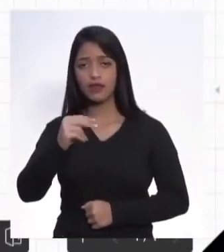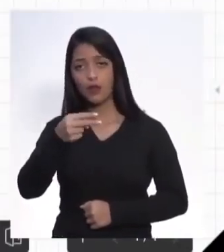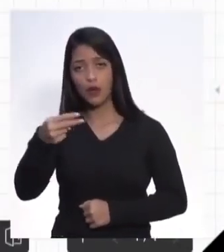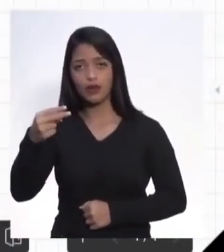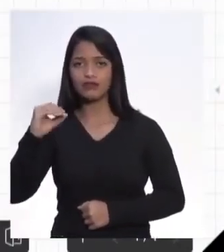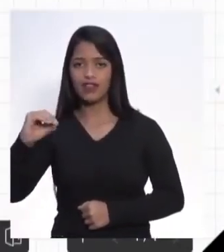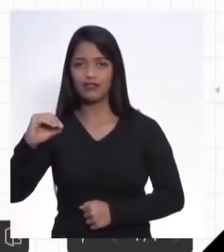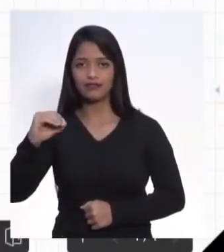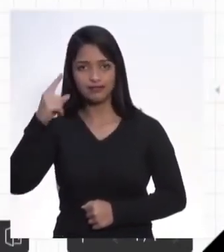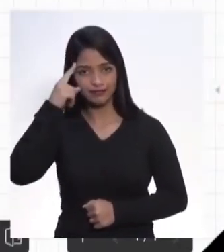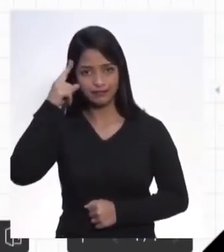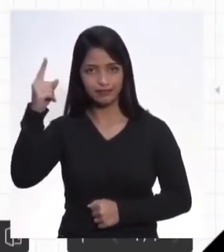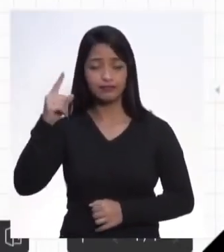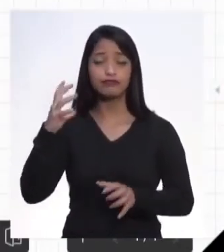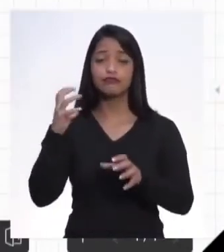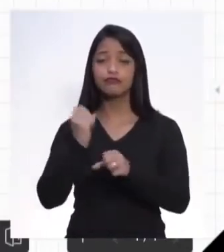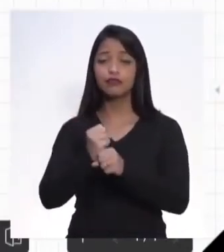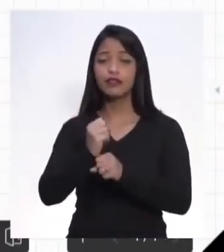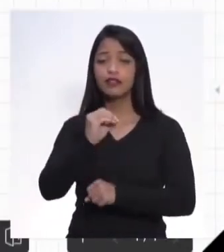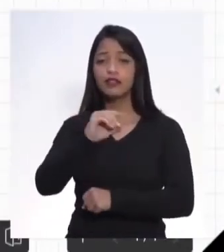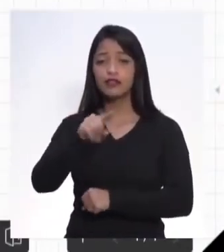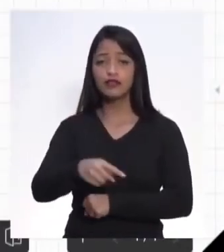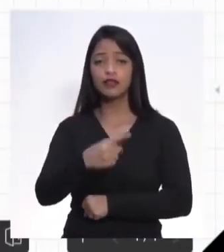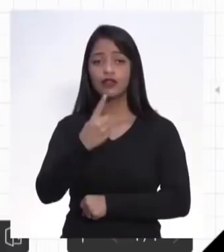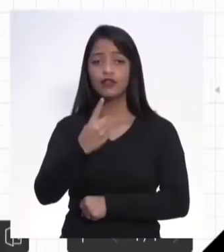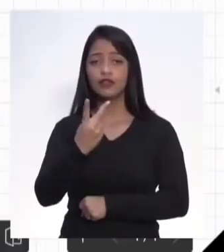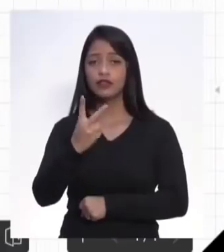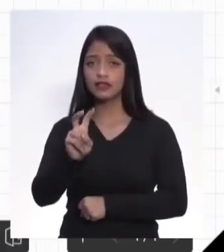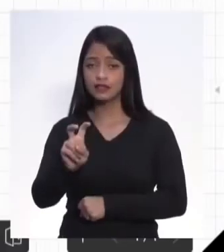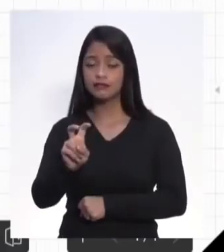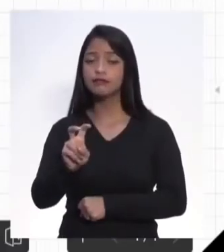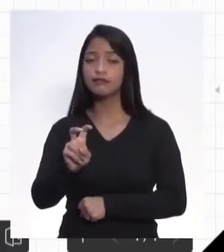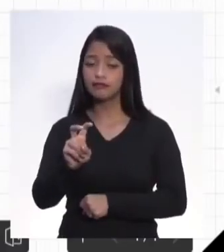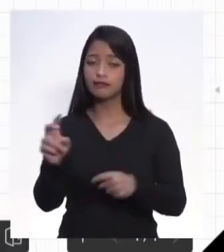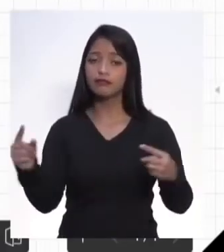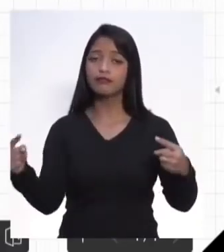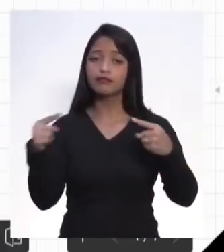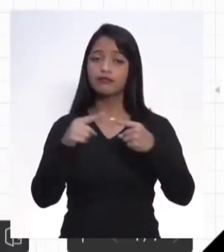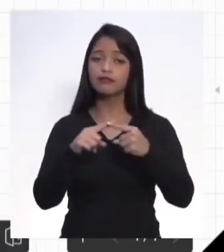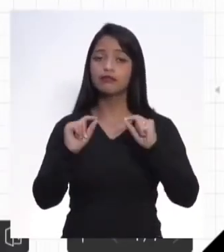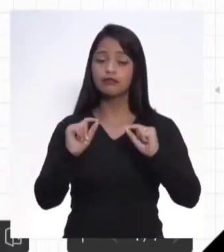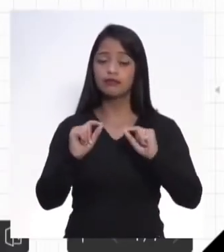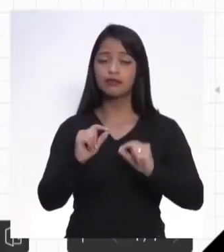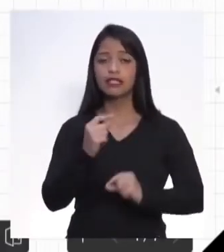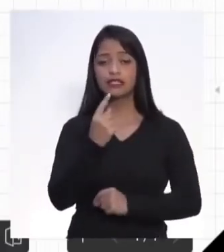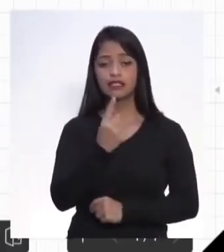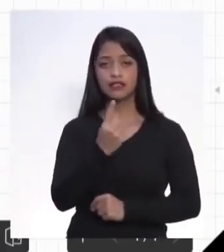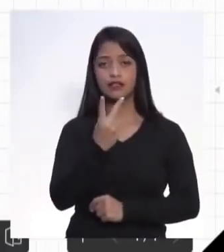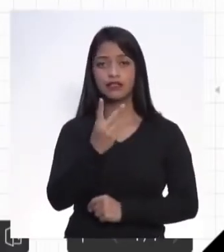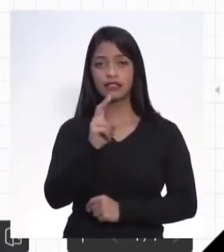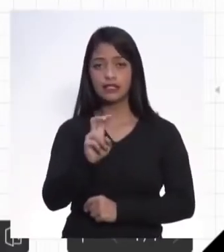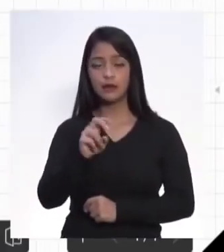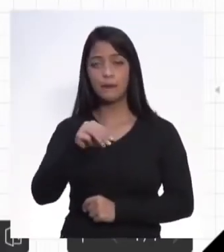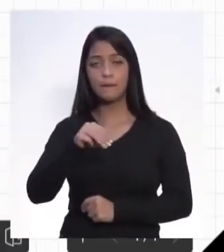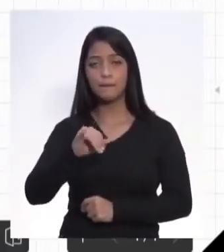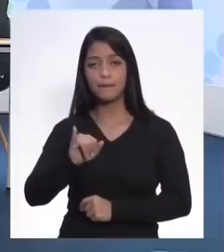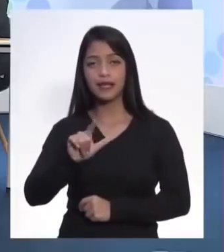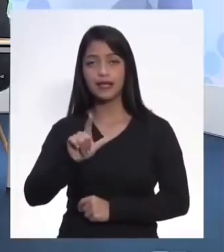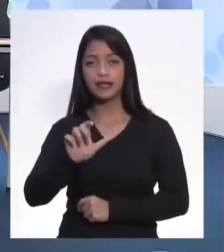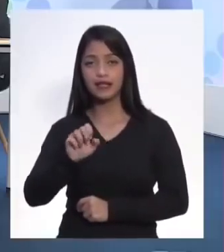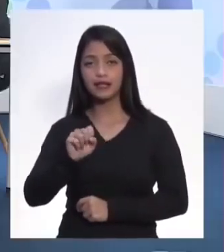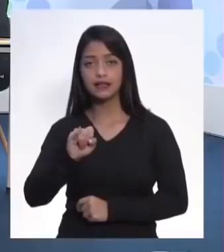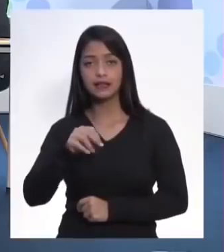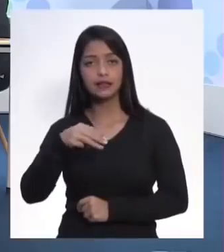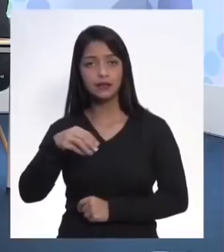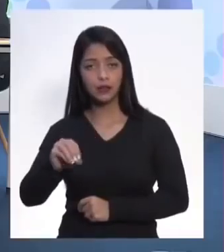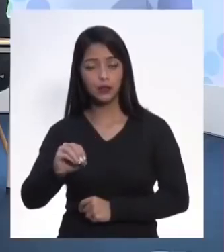0,25, que não é essa forma correta de se ler esse número, né? Estamos falando de 125 milésimos.